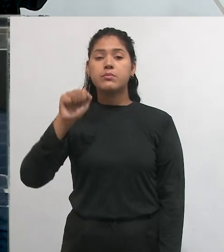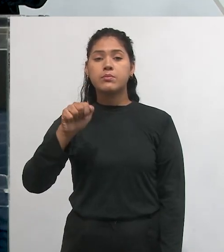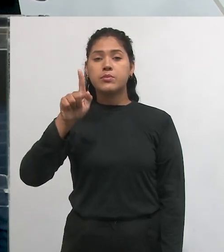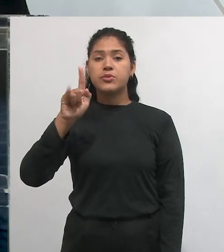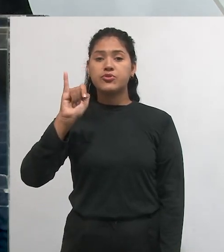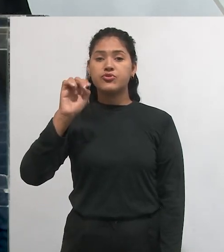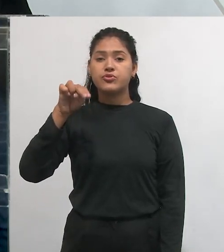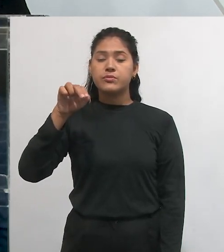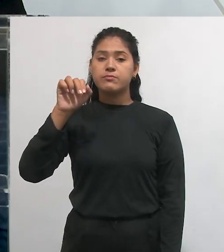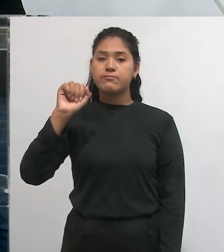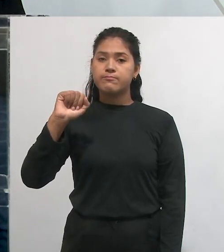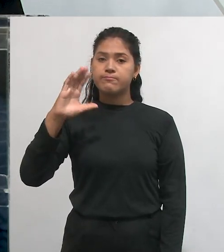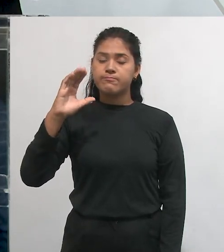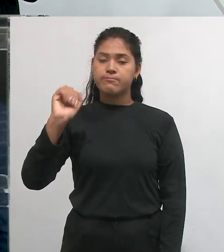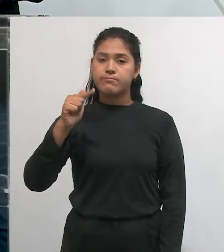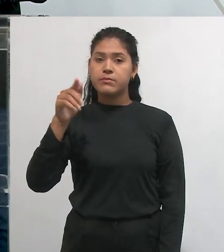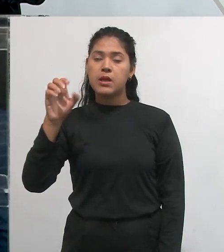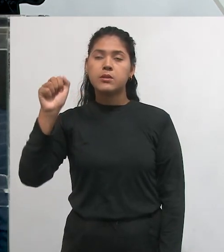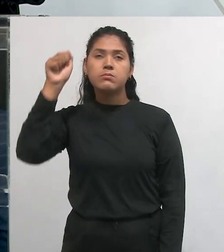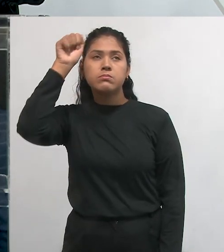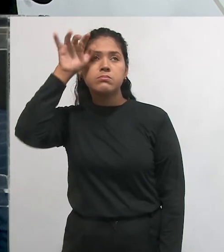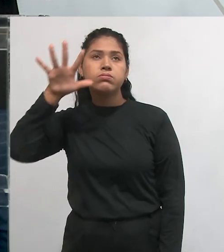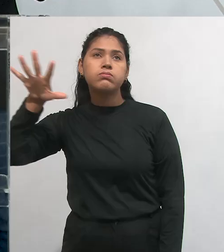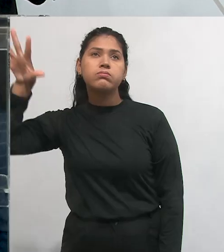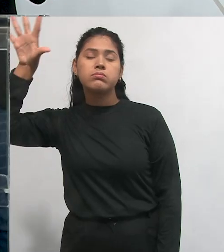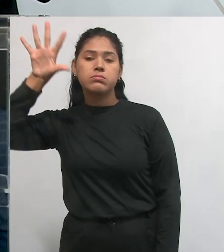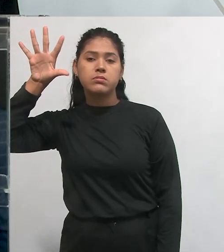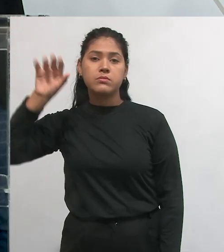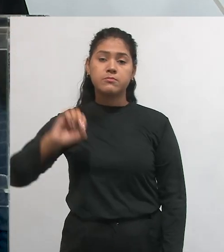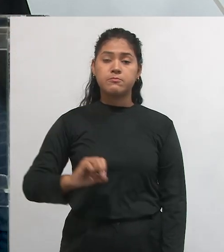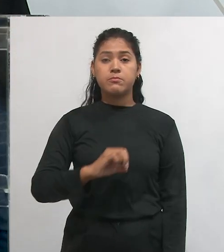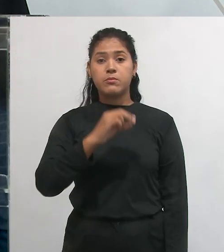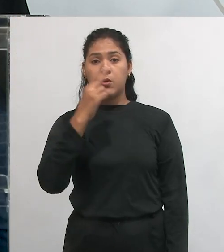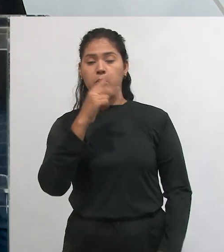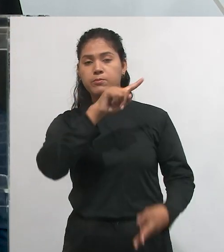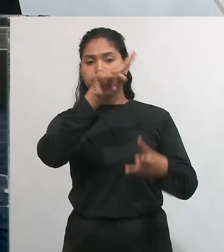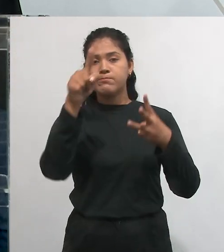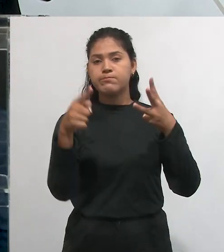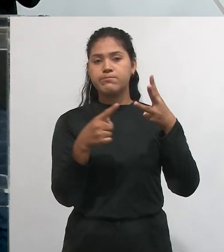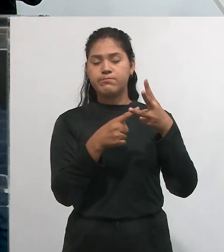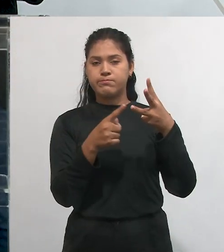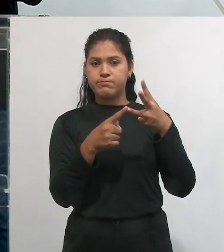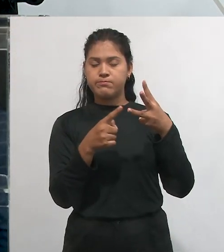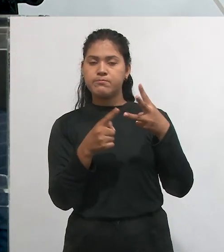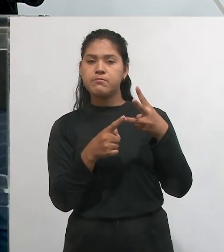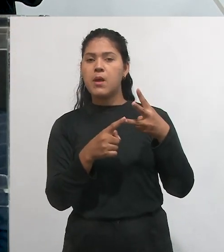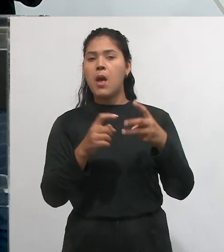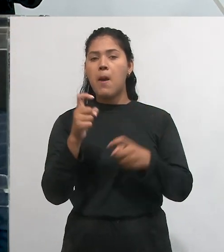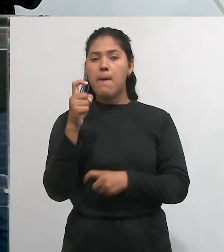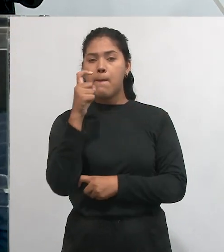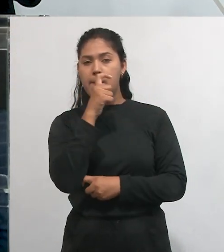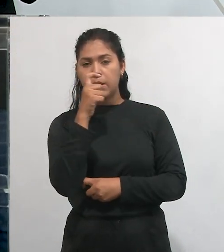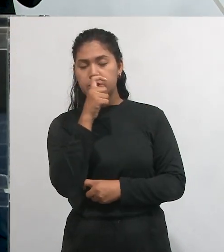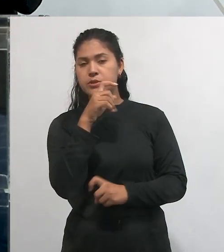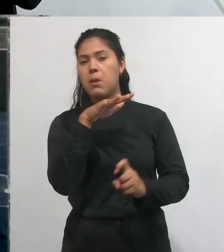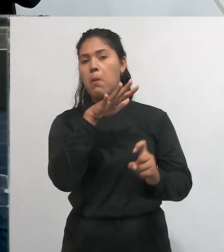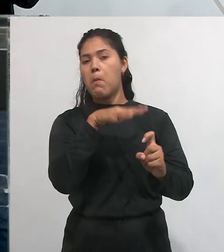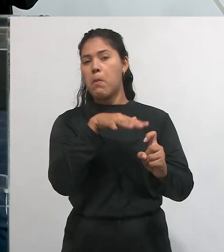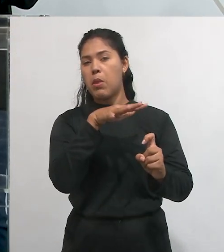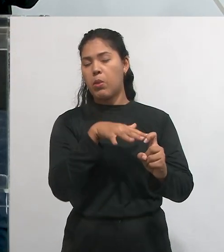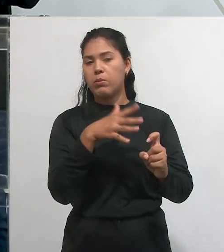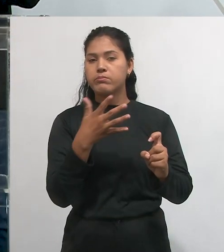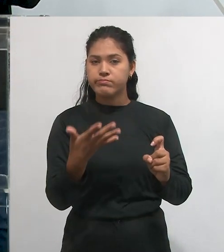ilusão, ou a gente já sabe que é uma coisa mitológica, que é uma realidade que não tem relação